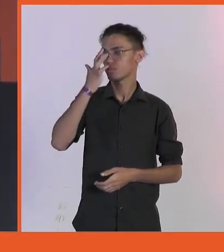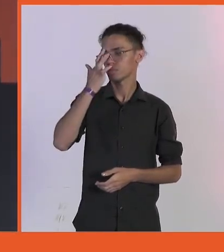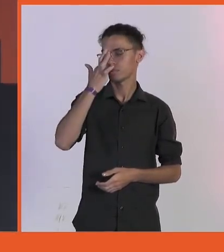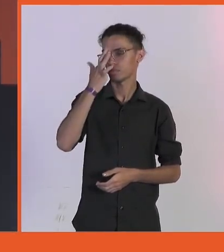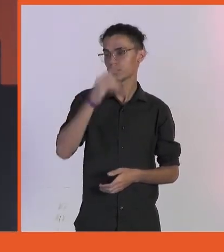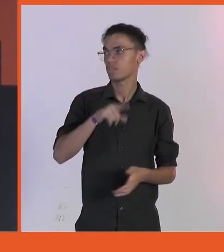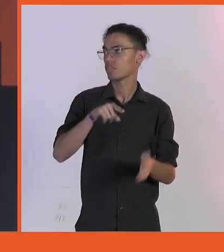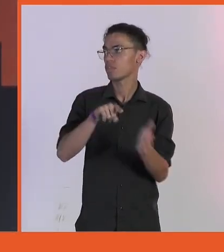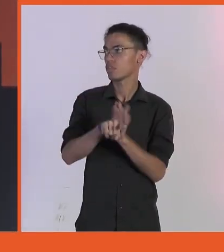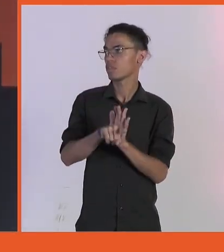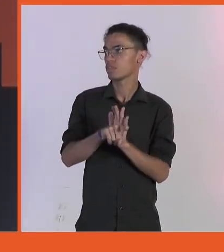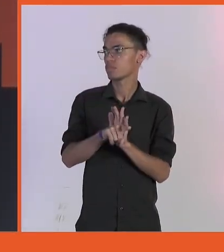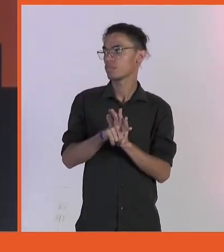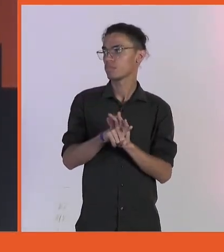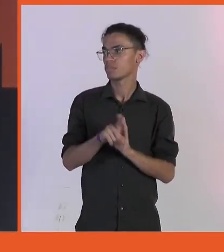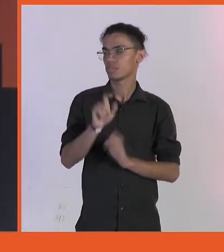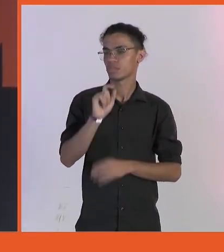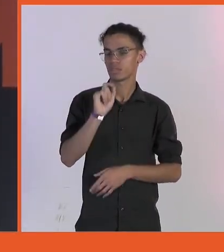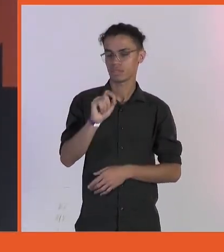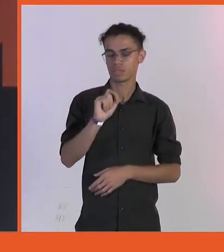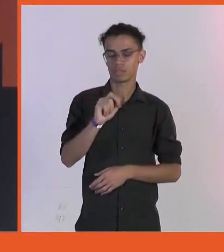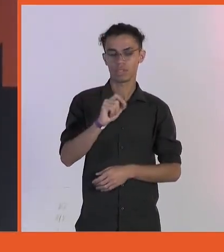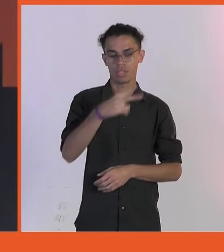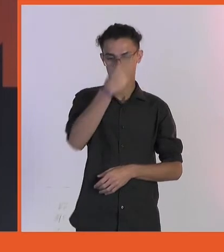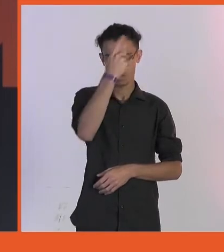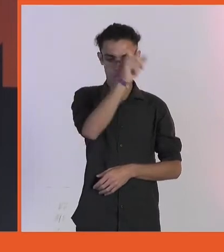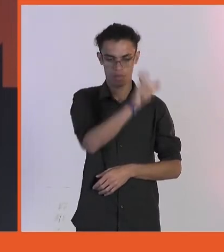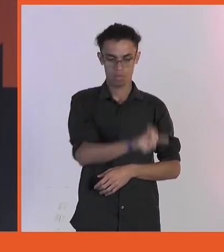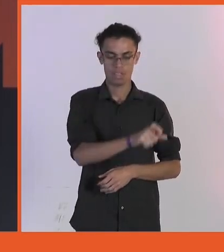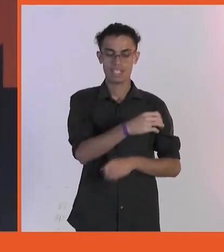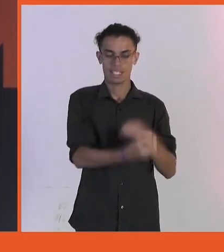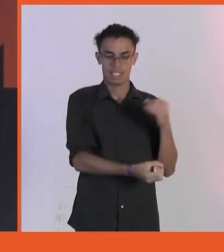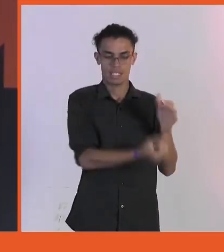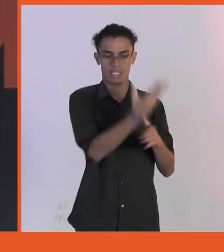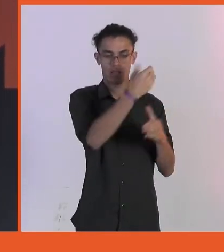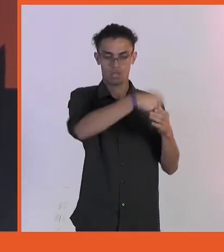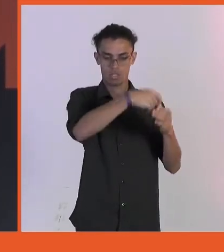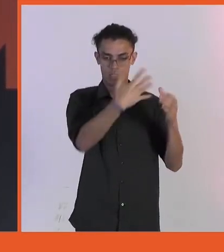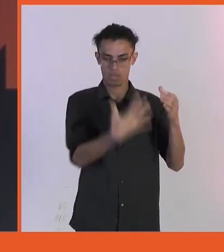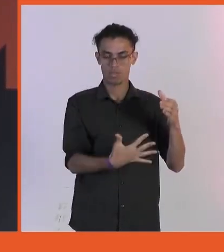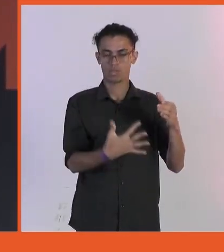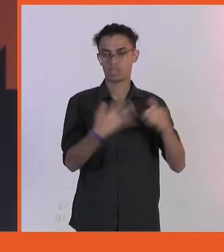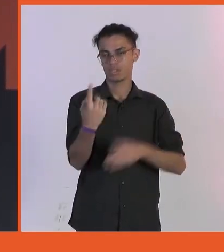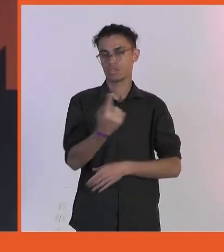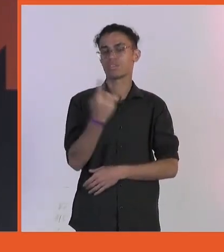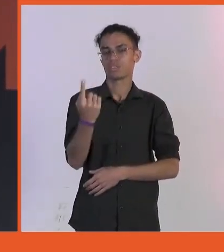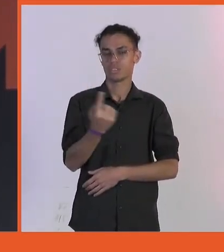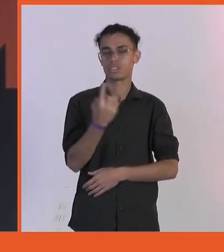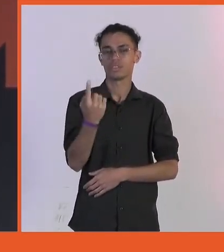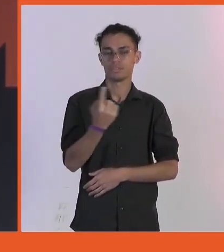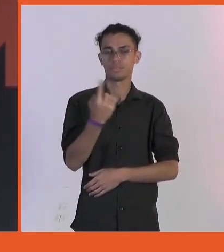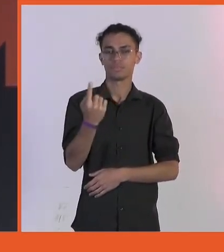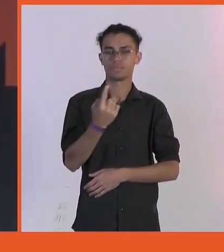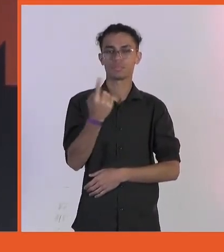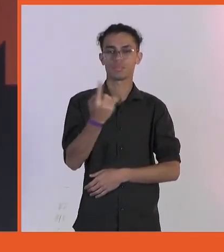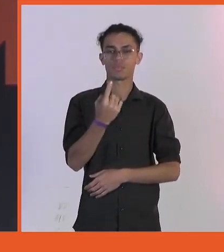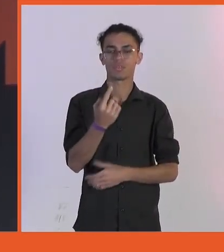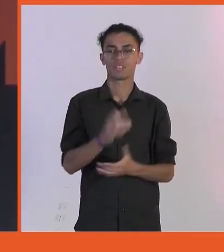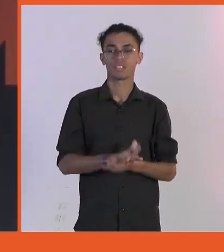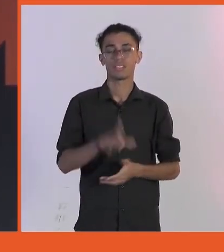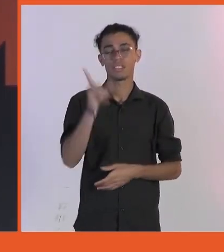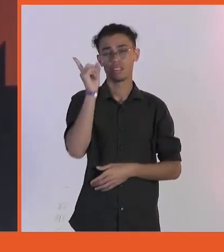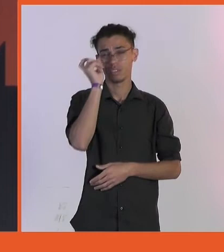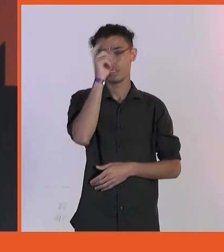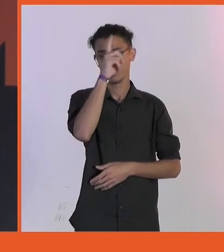a pergunta é assim... Para um criador, acho que a maioria aqui é criador sozinho, né? Já é muito